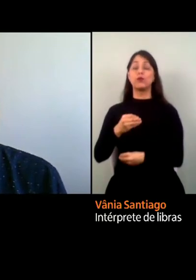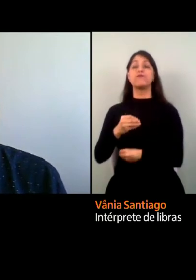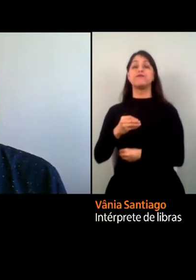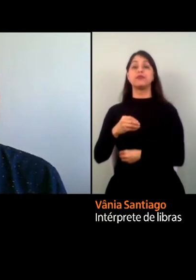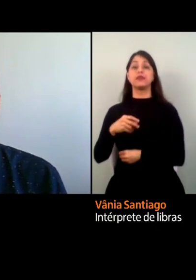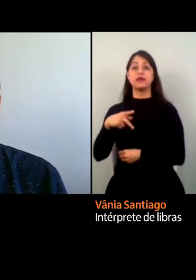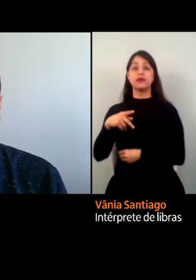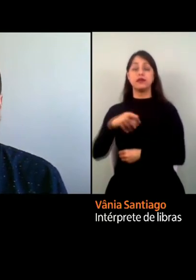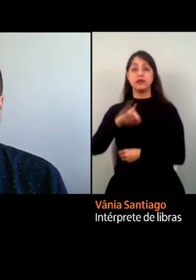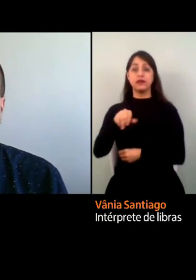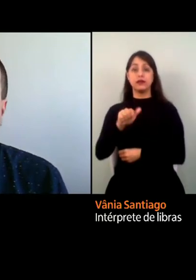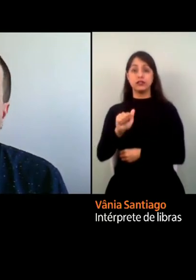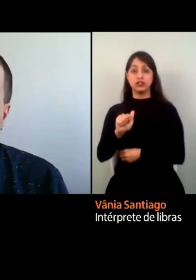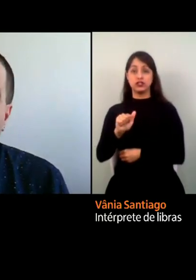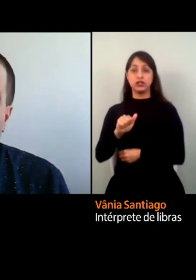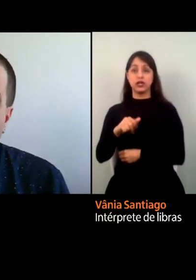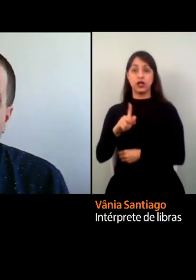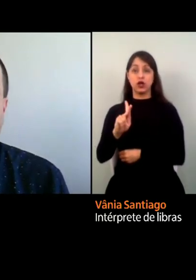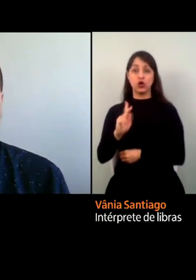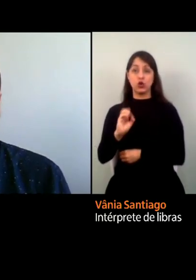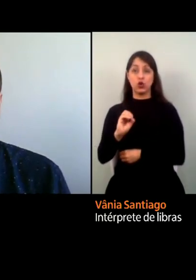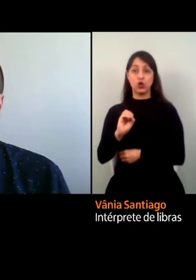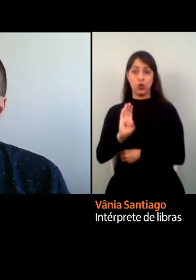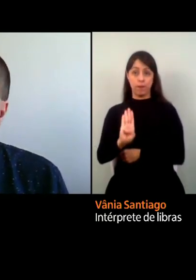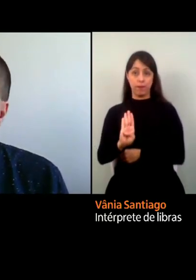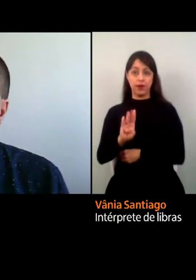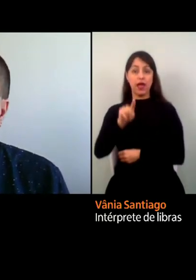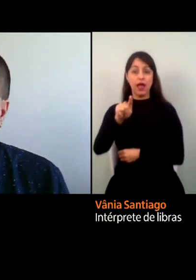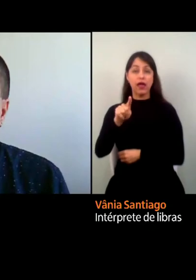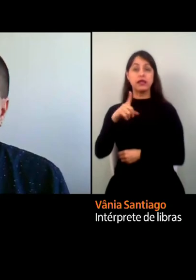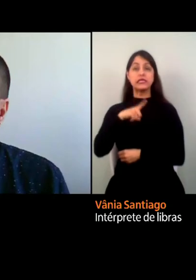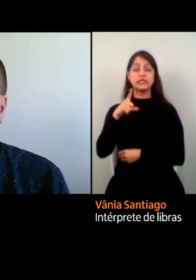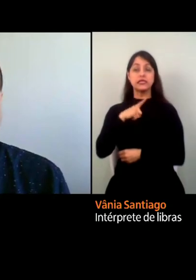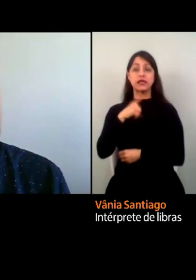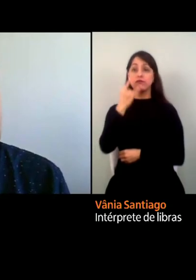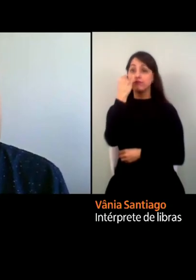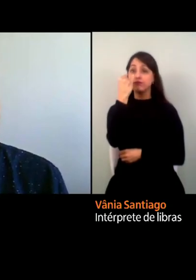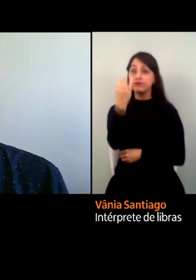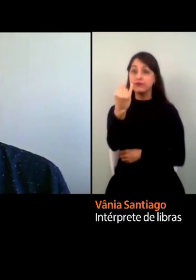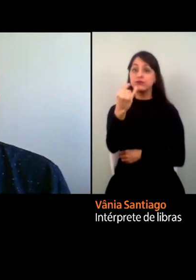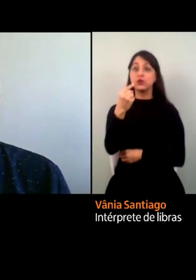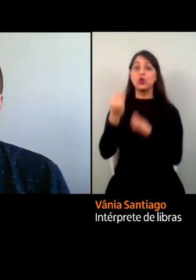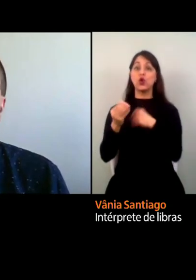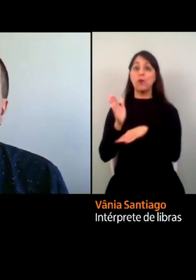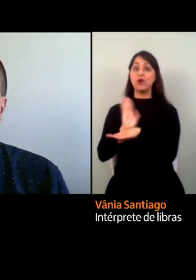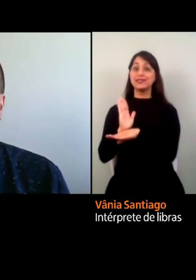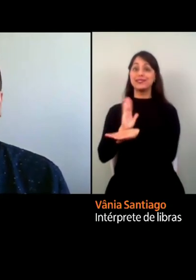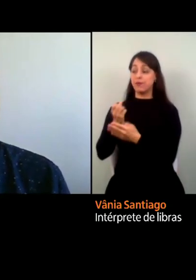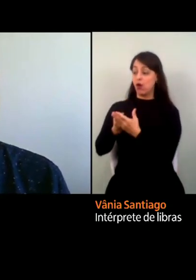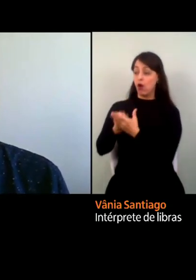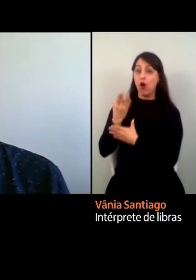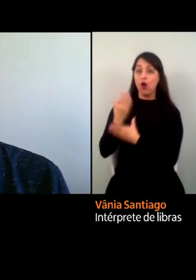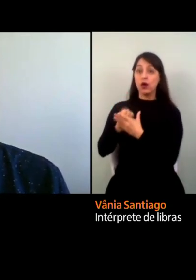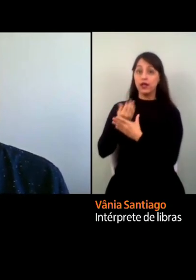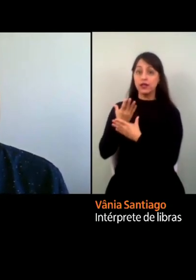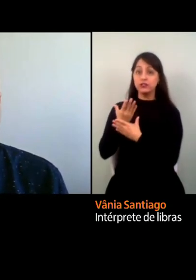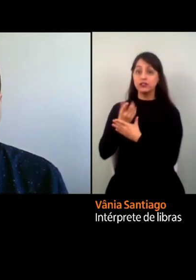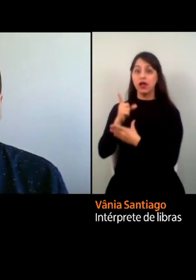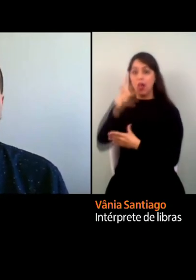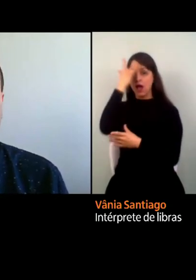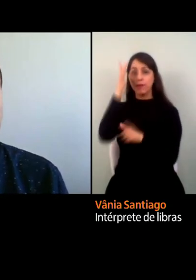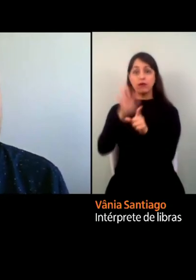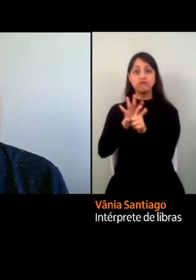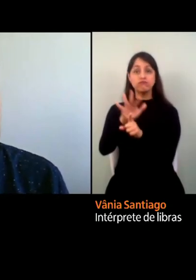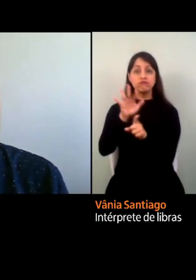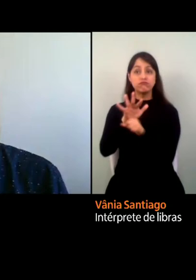e prototípico do cinema das origens e do cinema de atrações é tamanho que quase 40 anos